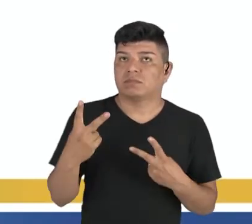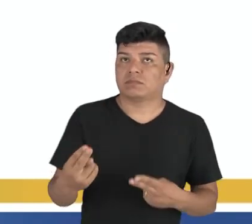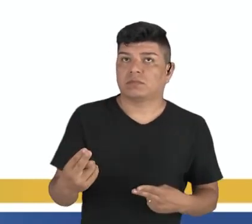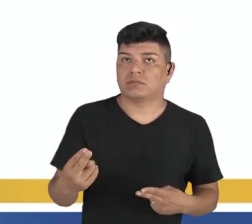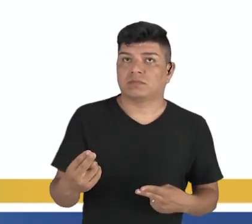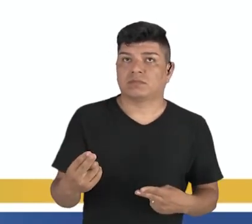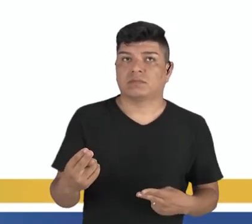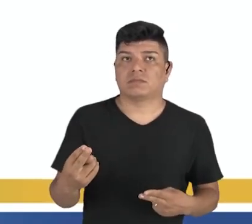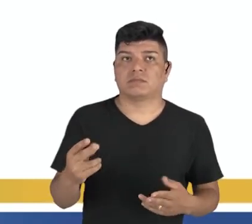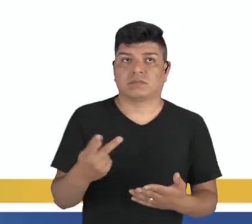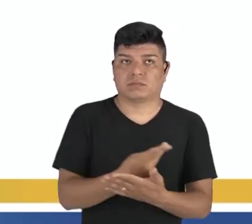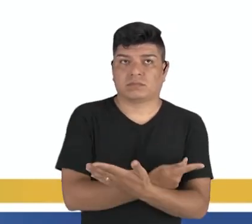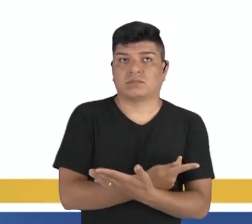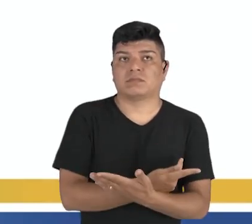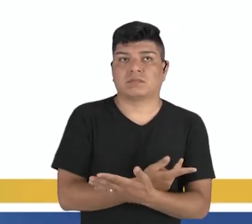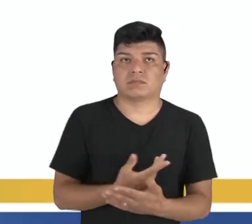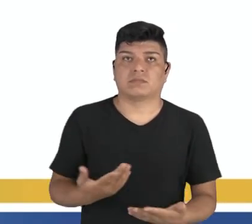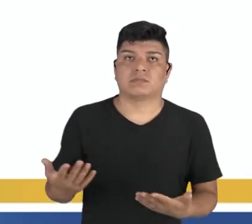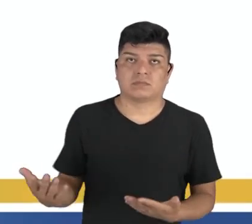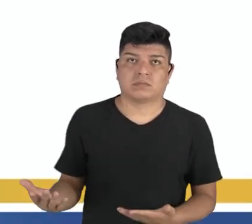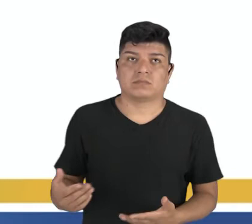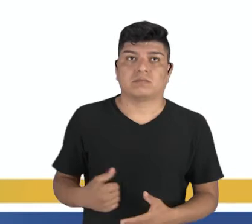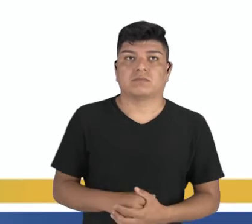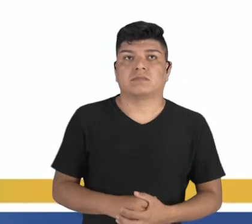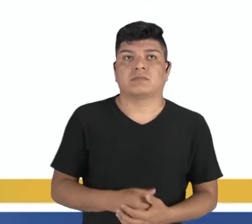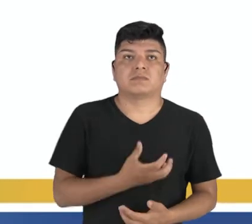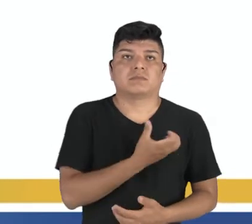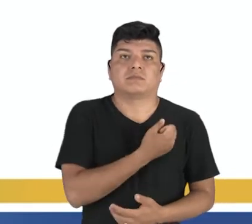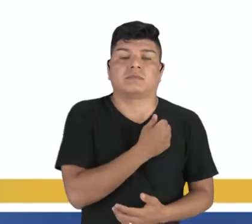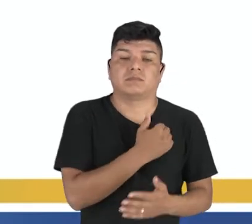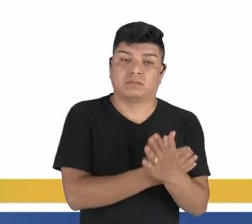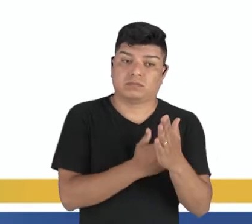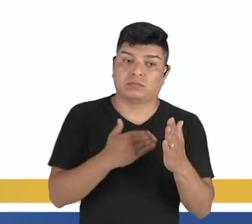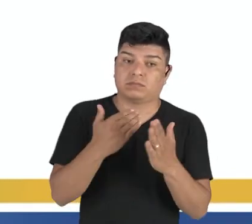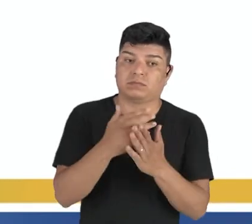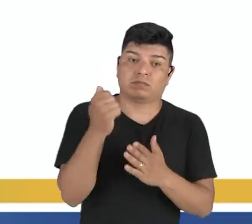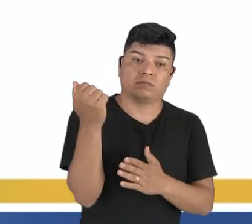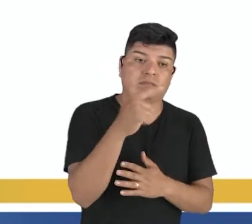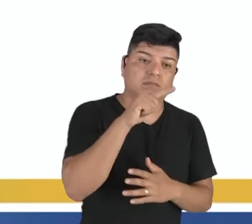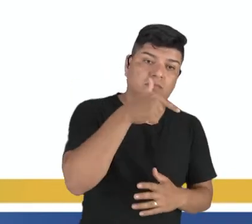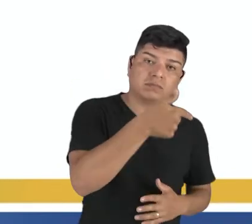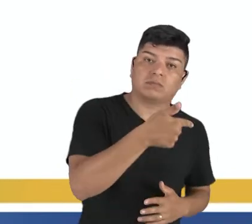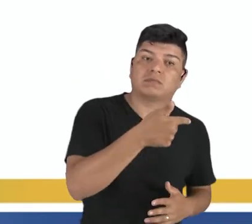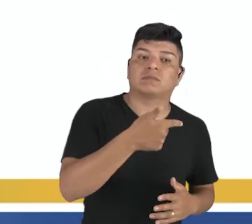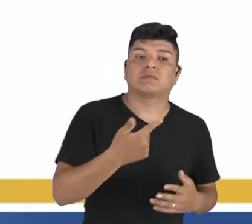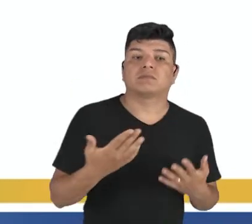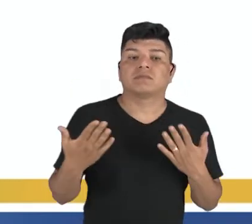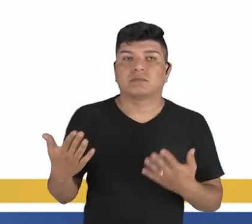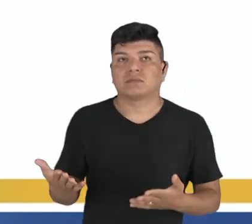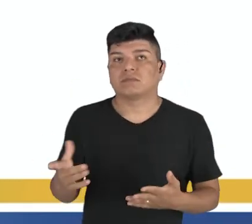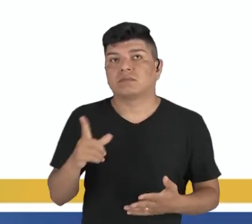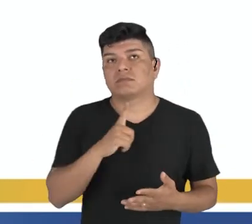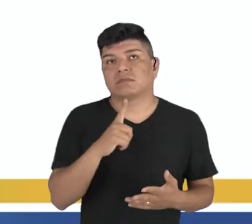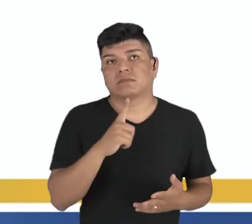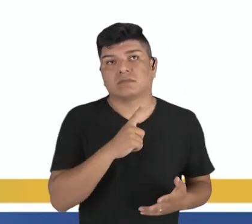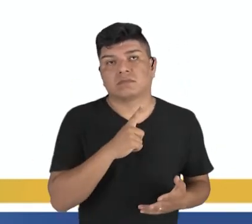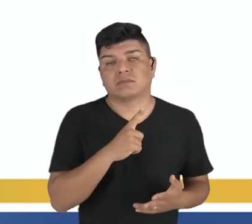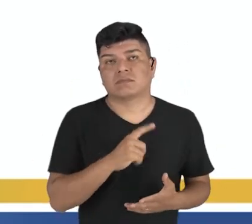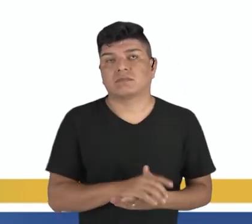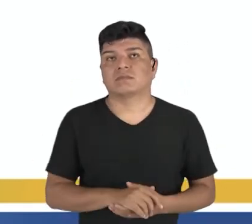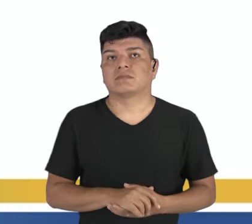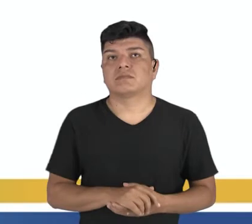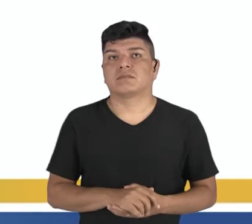forma, acontece nessa situação, um número maior que outro número. Então, nesse caso, nós temos